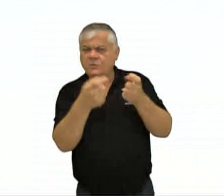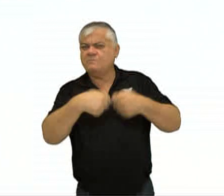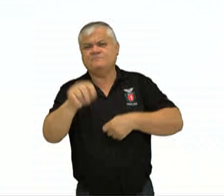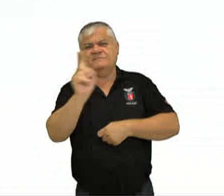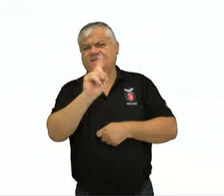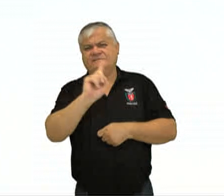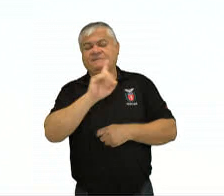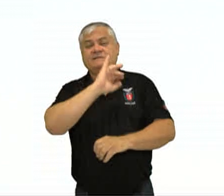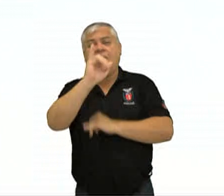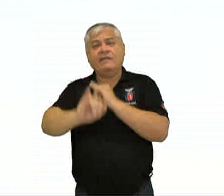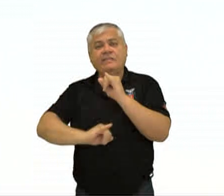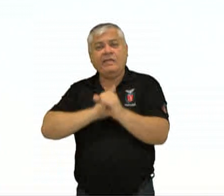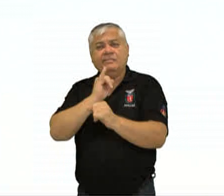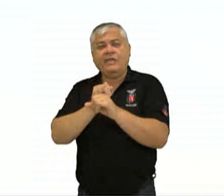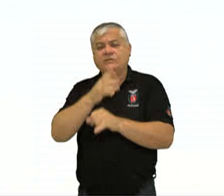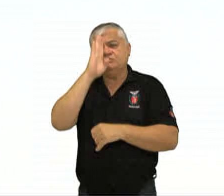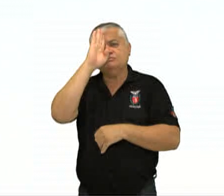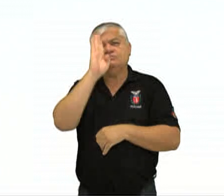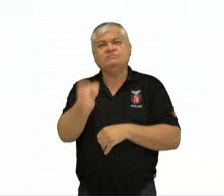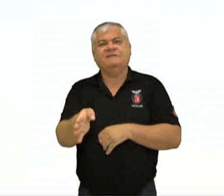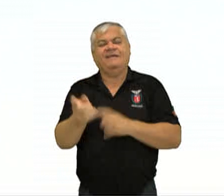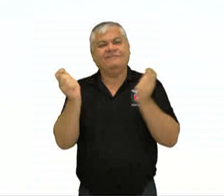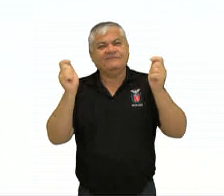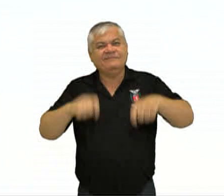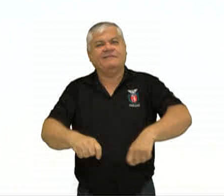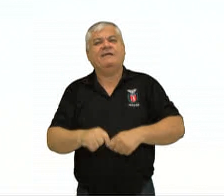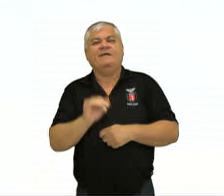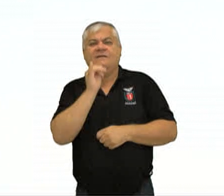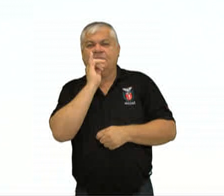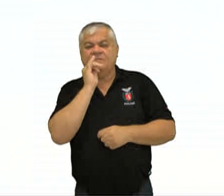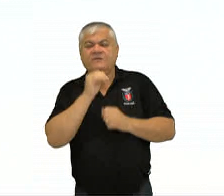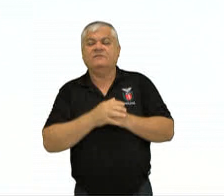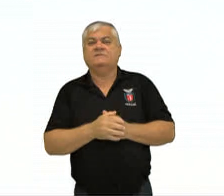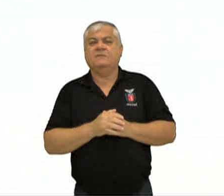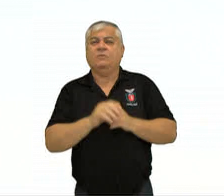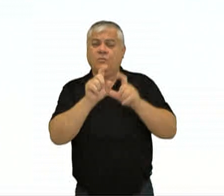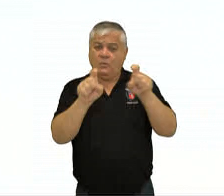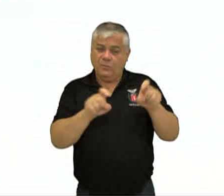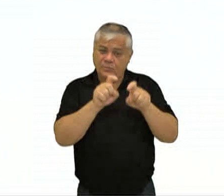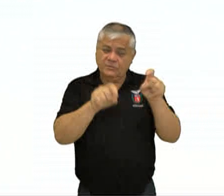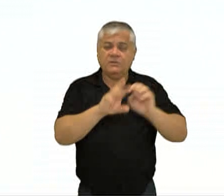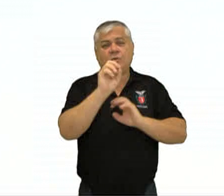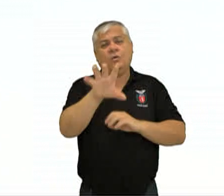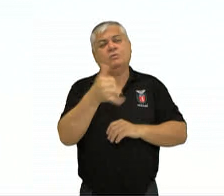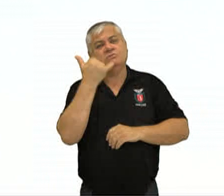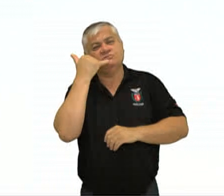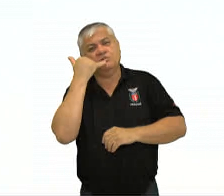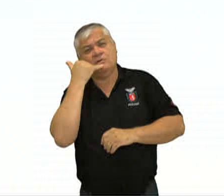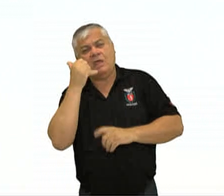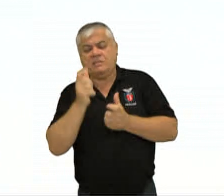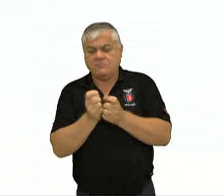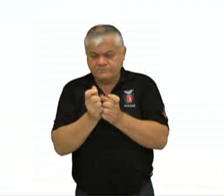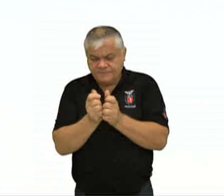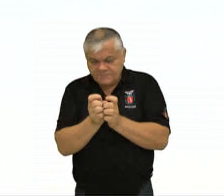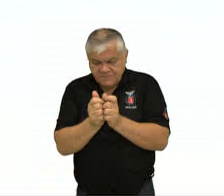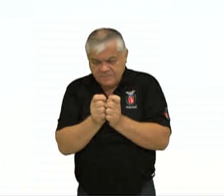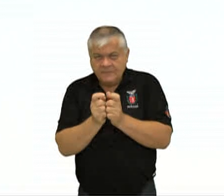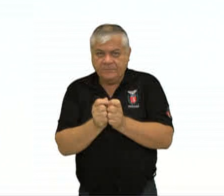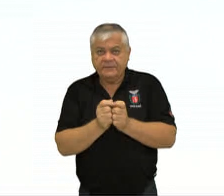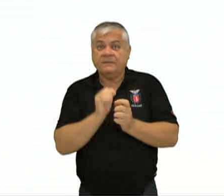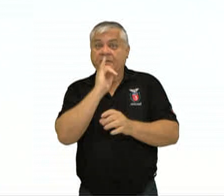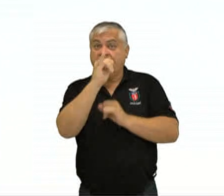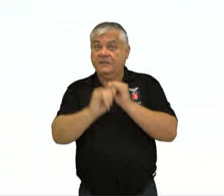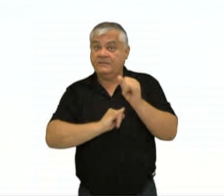de qualidade, é possível acessar esses serviços tanto em PCs quanto em celulares. De fato, a internet